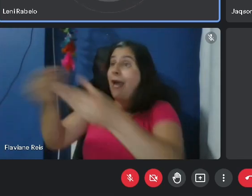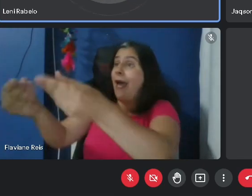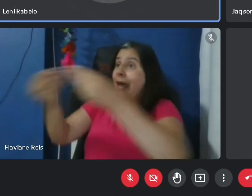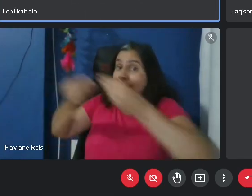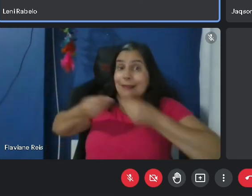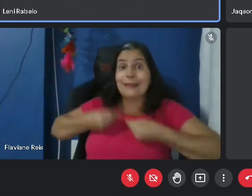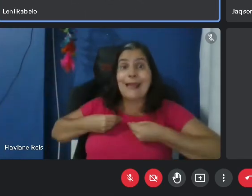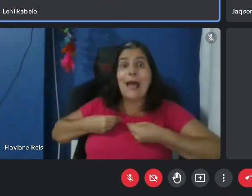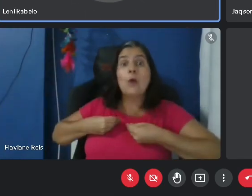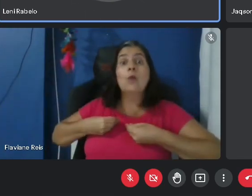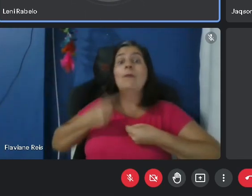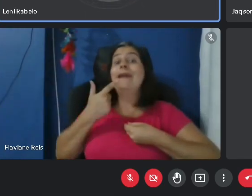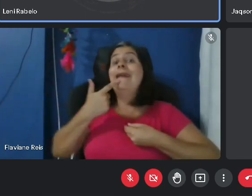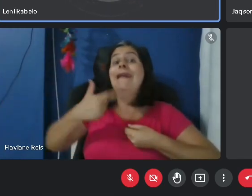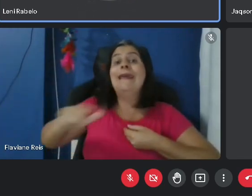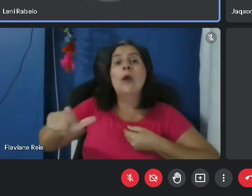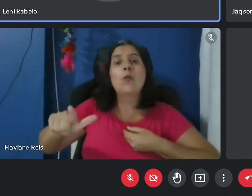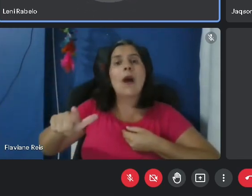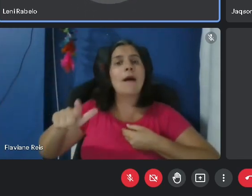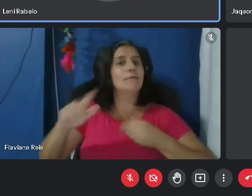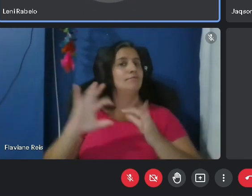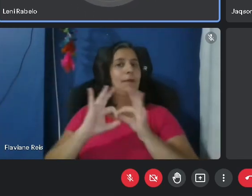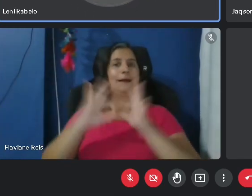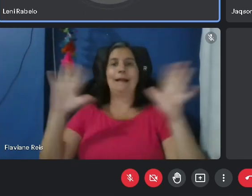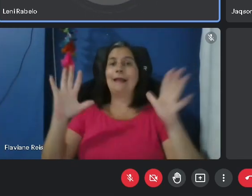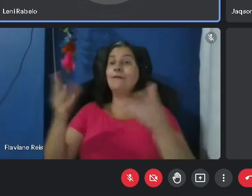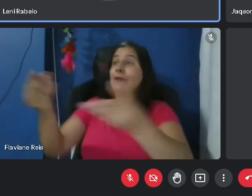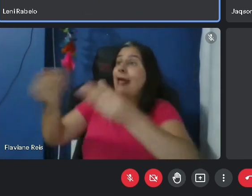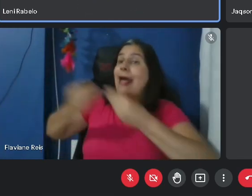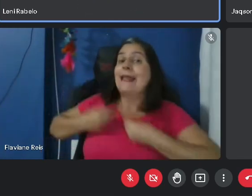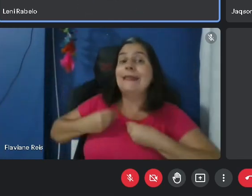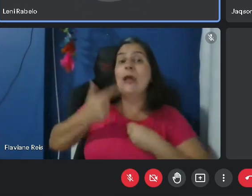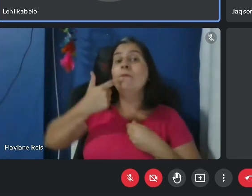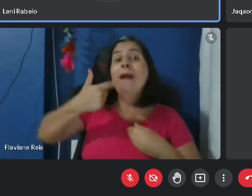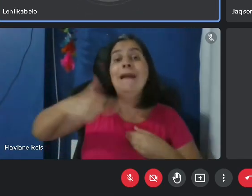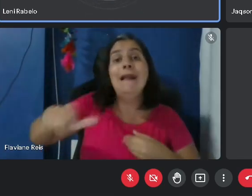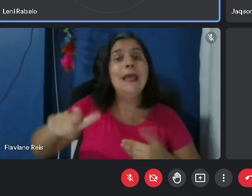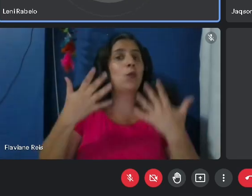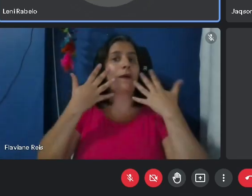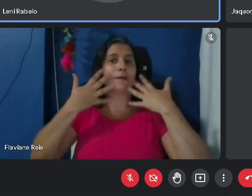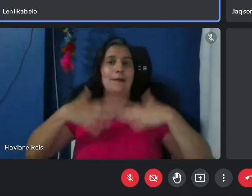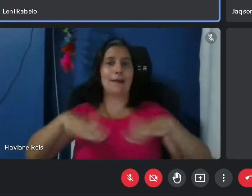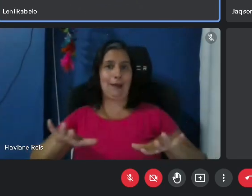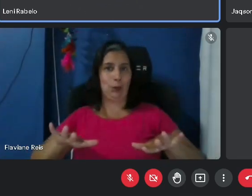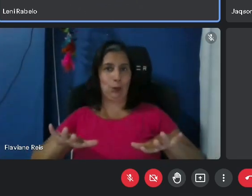Por quê? Porque se as políticas públicas oferecer, né,